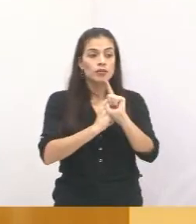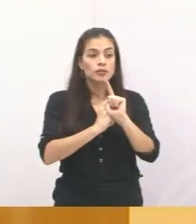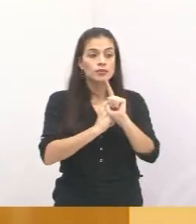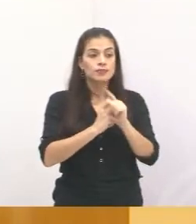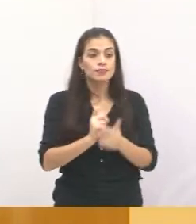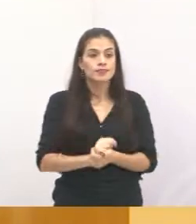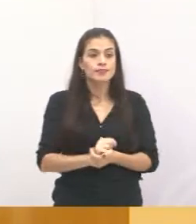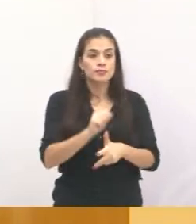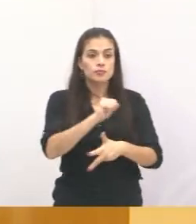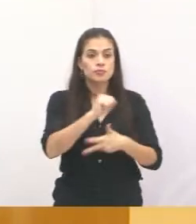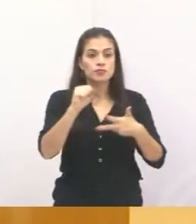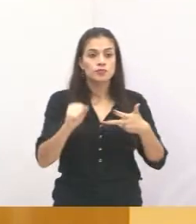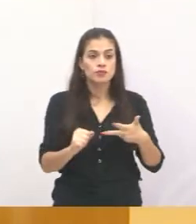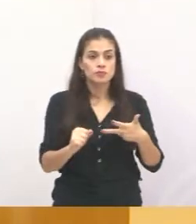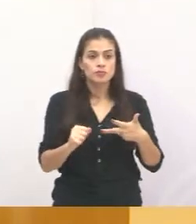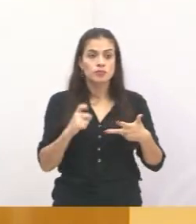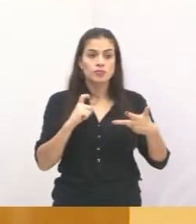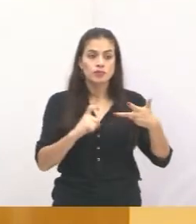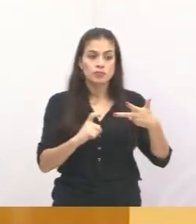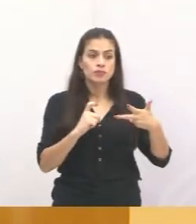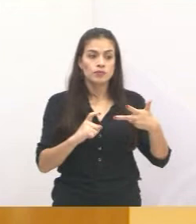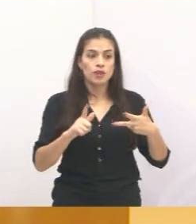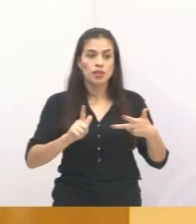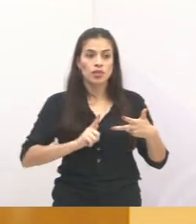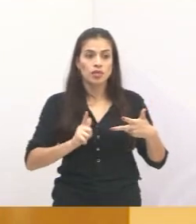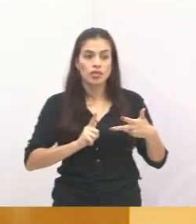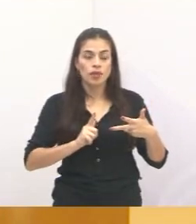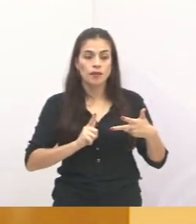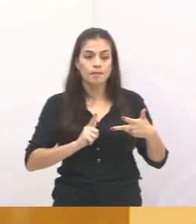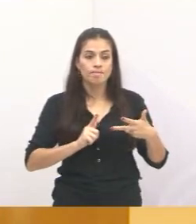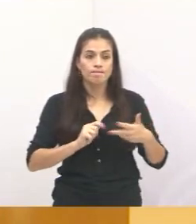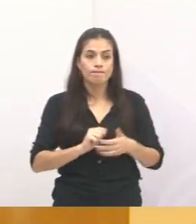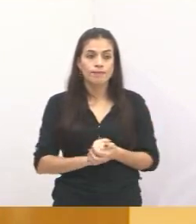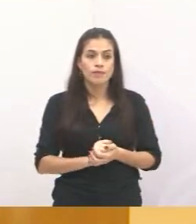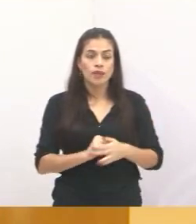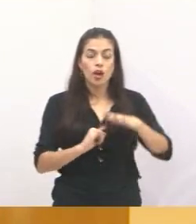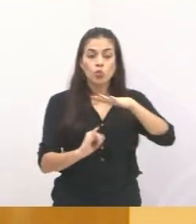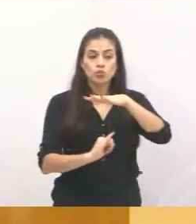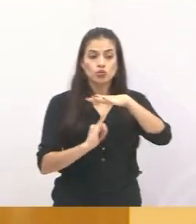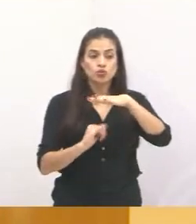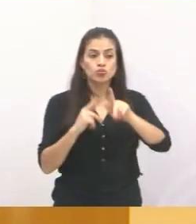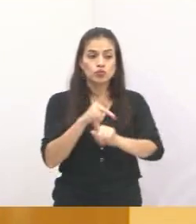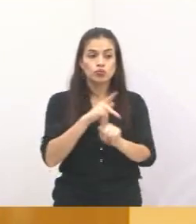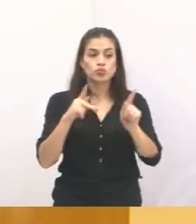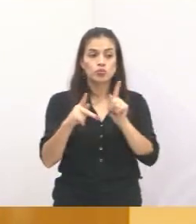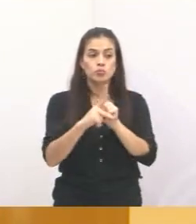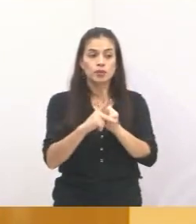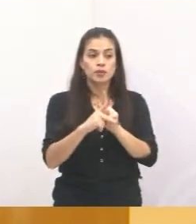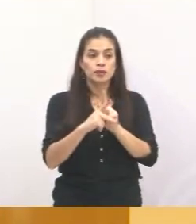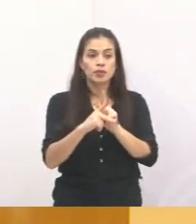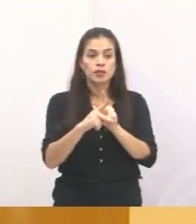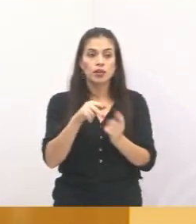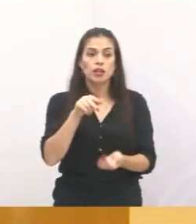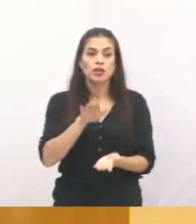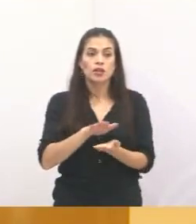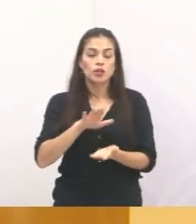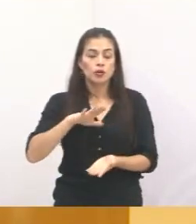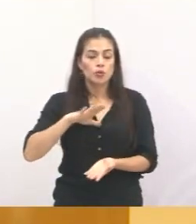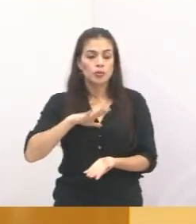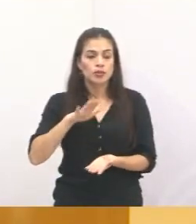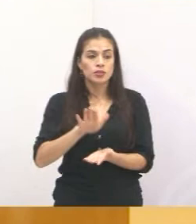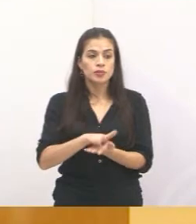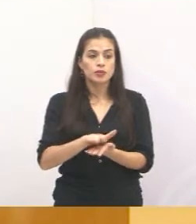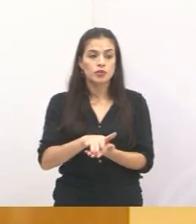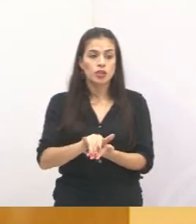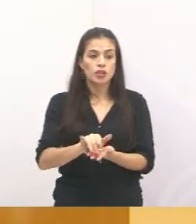Poder Público Municipal, o Executivo, tem para com o IPMJ, que é o Instituto de Previdência do município